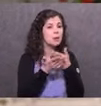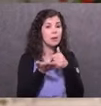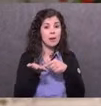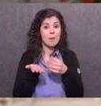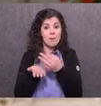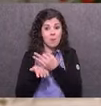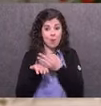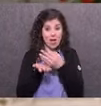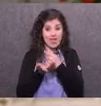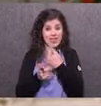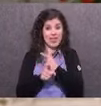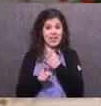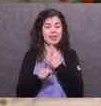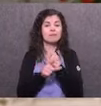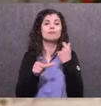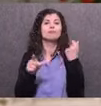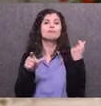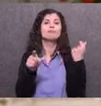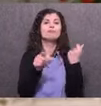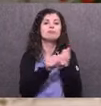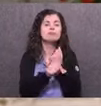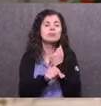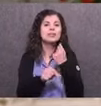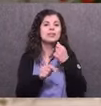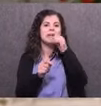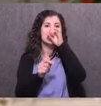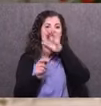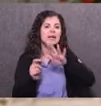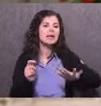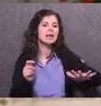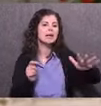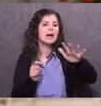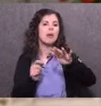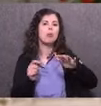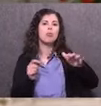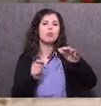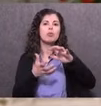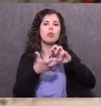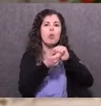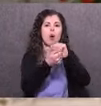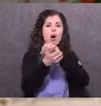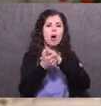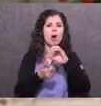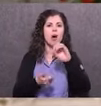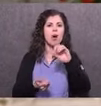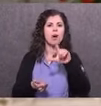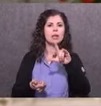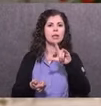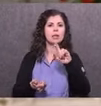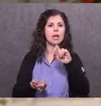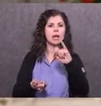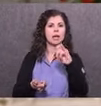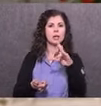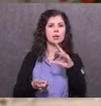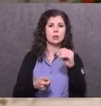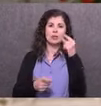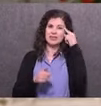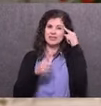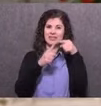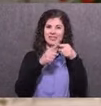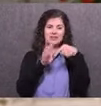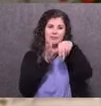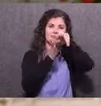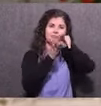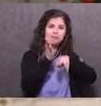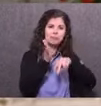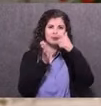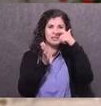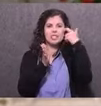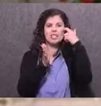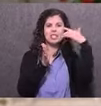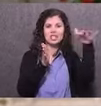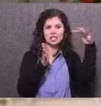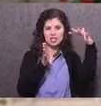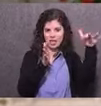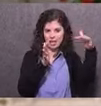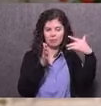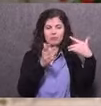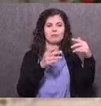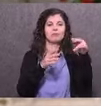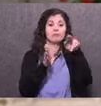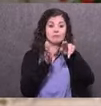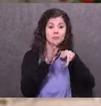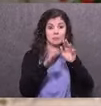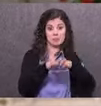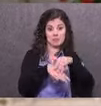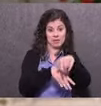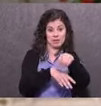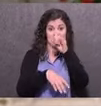do oleiro, que servia para a sepultura dos estrangeiros. Por este motivo se tem chamado aquele campo, até